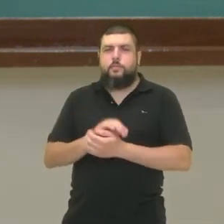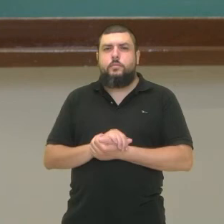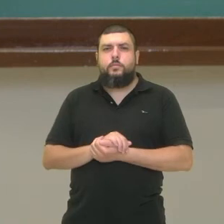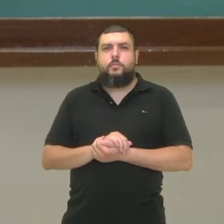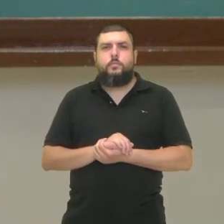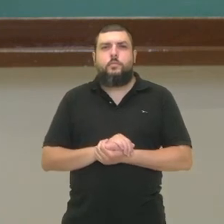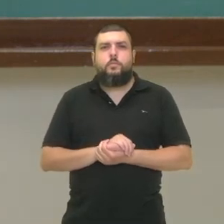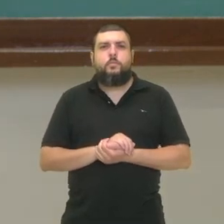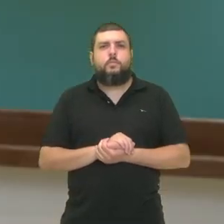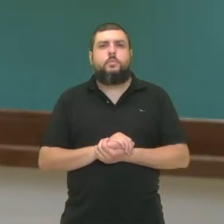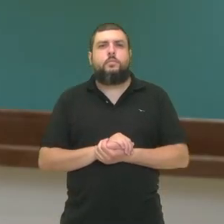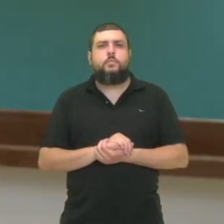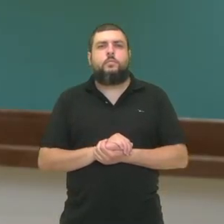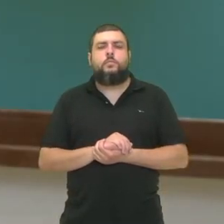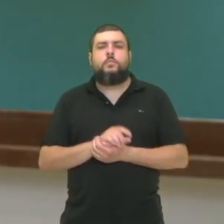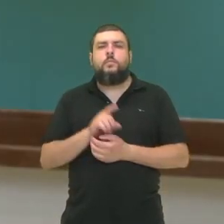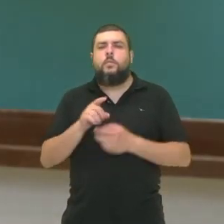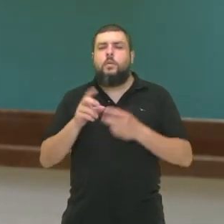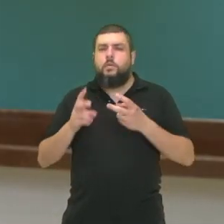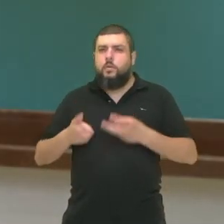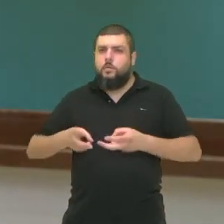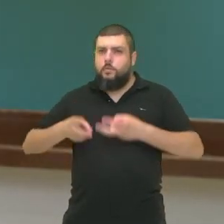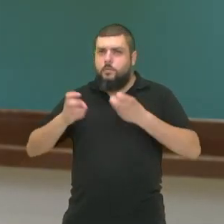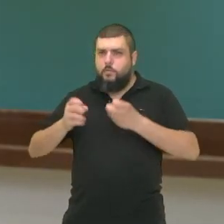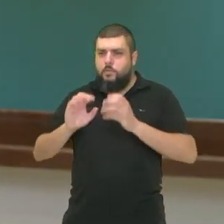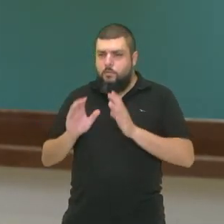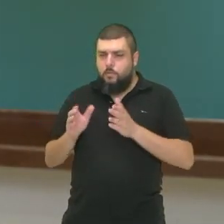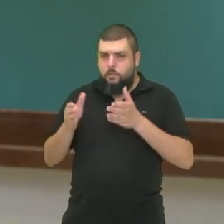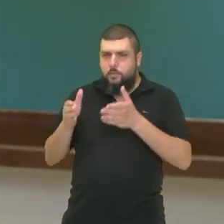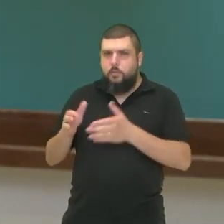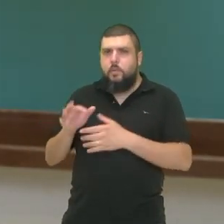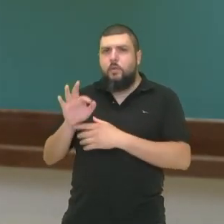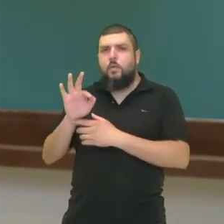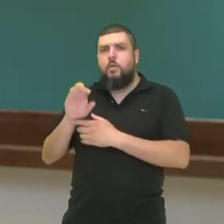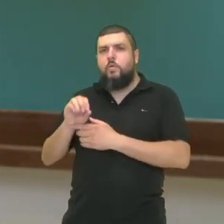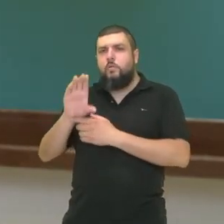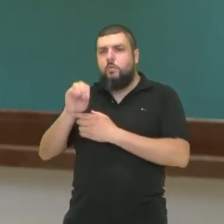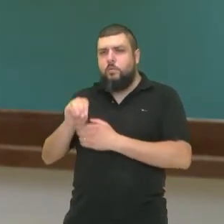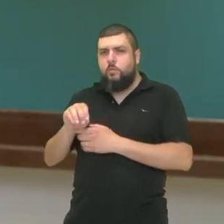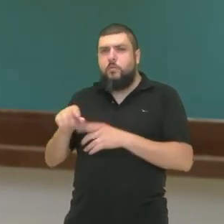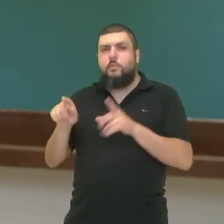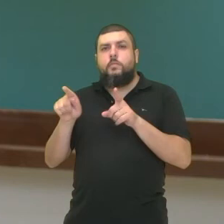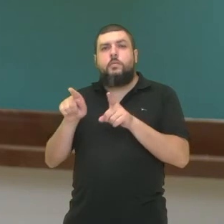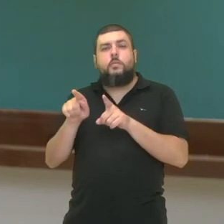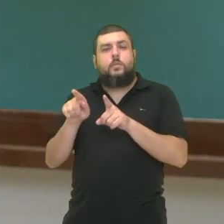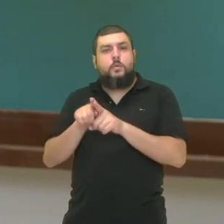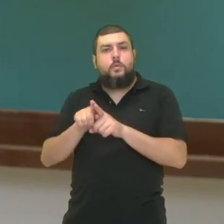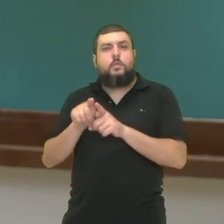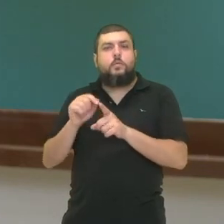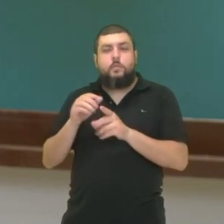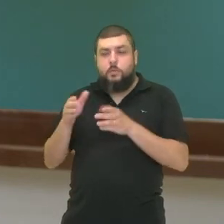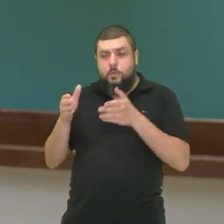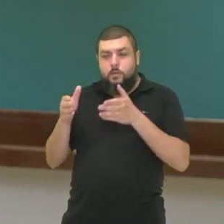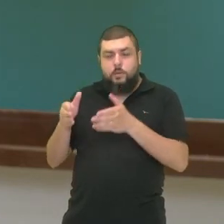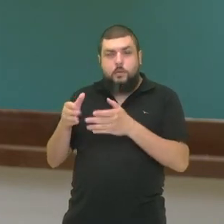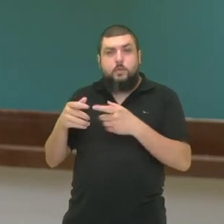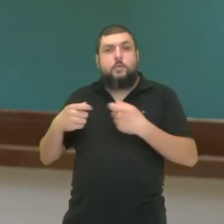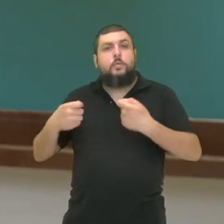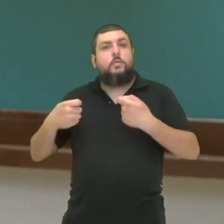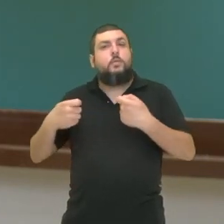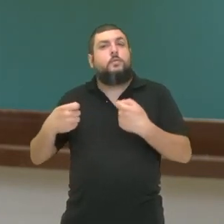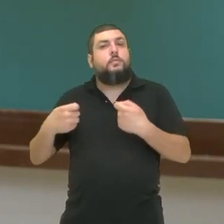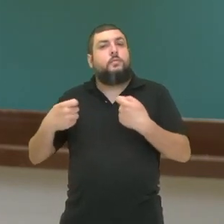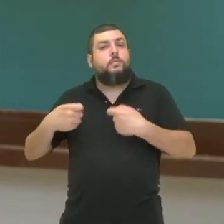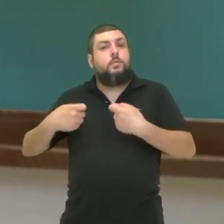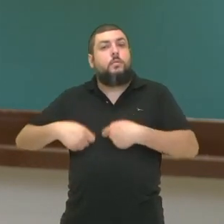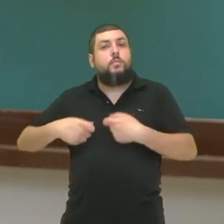você percebeu que tem que manter o foco, o que mais que você tem que fazer? Além de manter o foco, né, você tem que propor